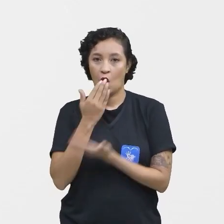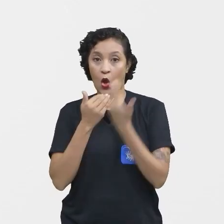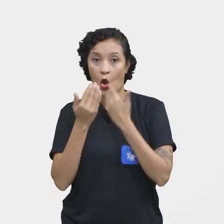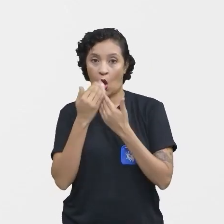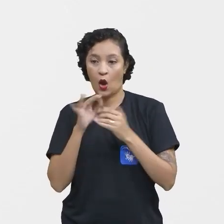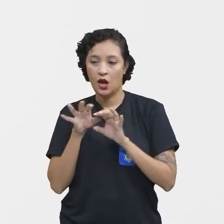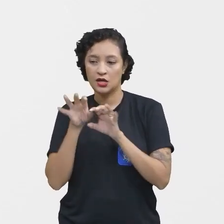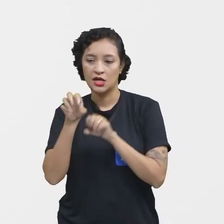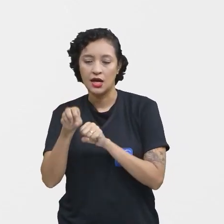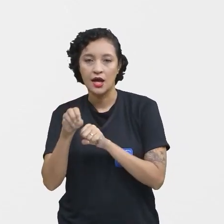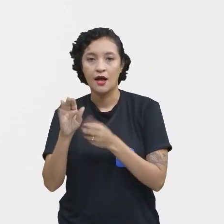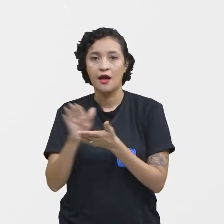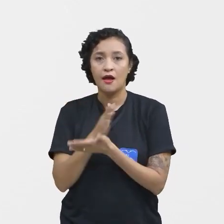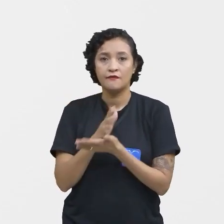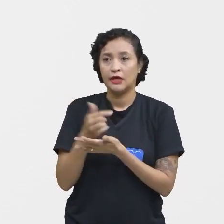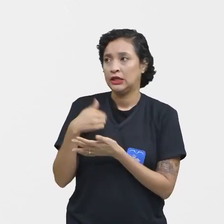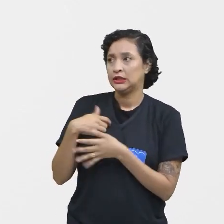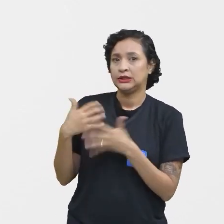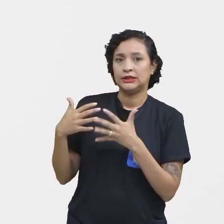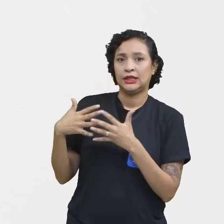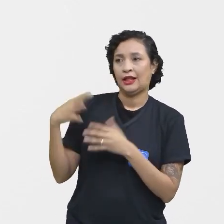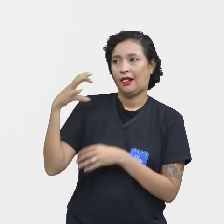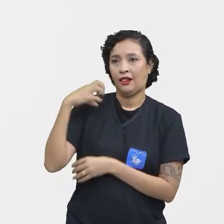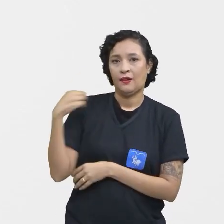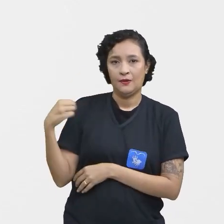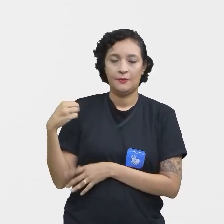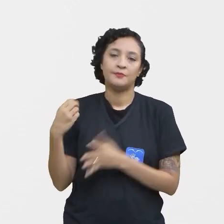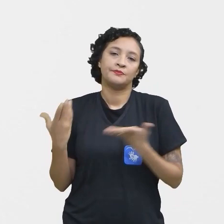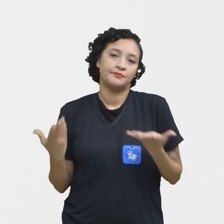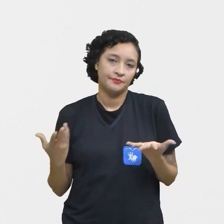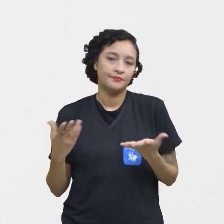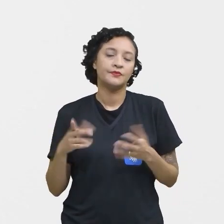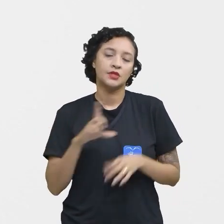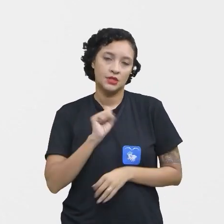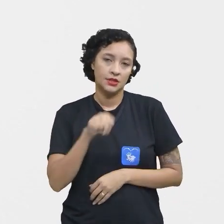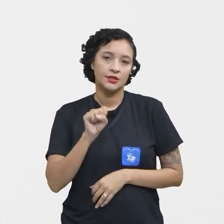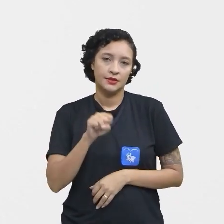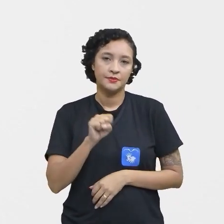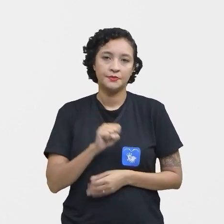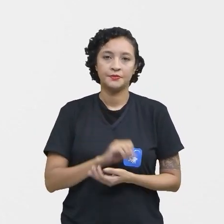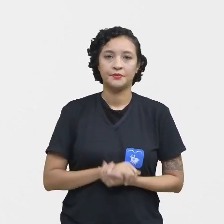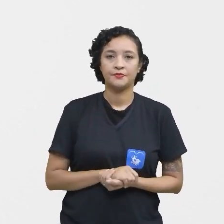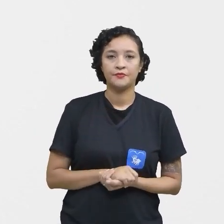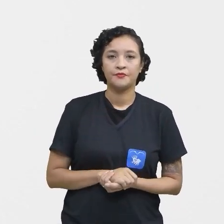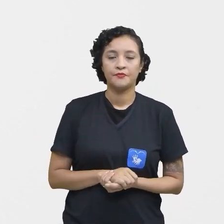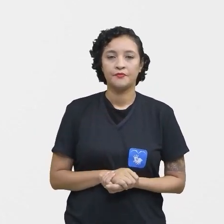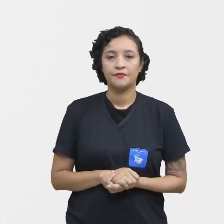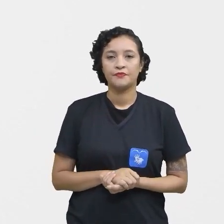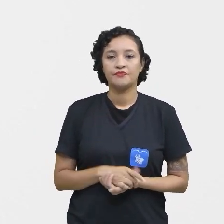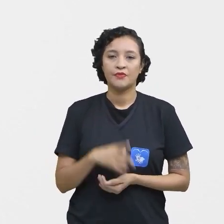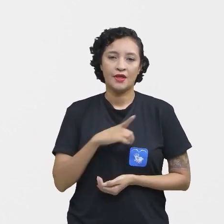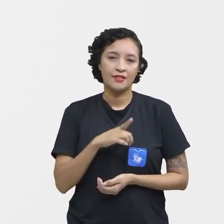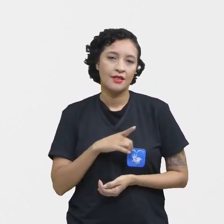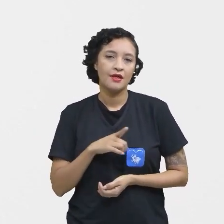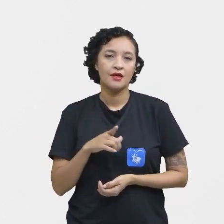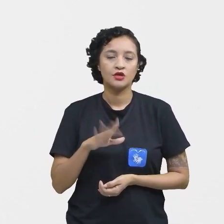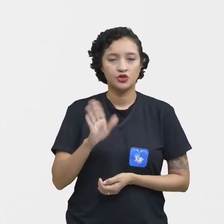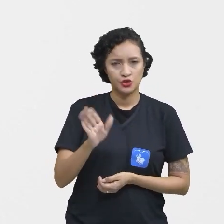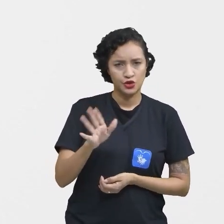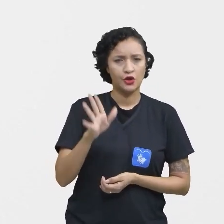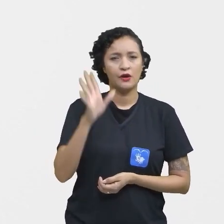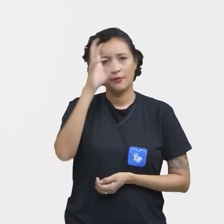aquele que caça. E a presa é aquela que é caçada pelo predador. O produtor e assim sucessivamente, como nós vimos na cadeia